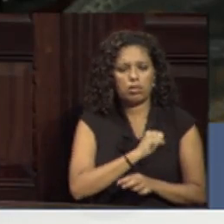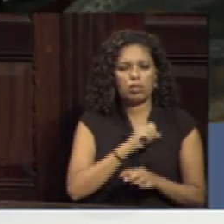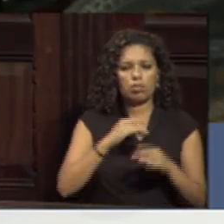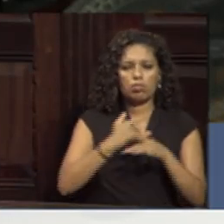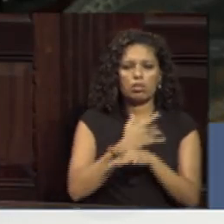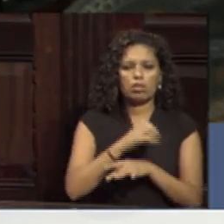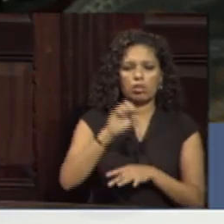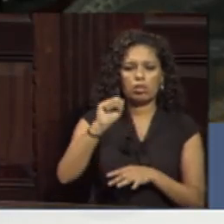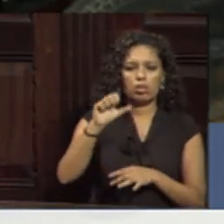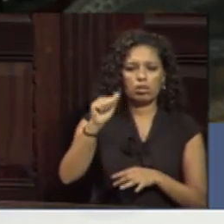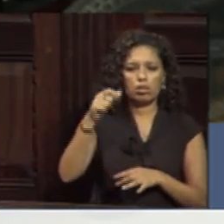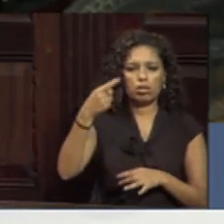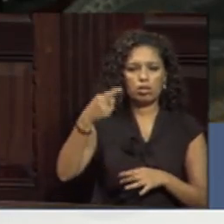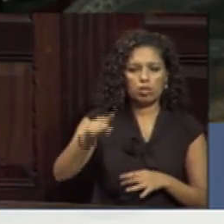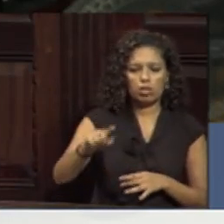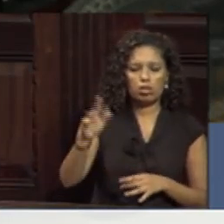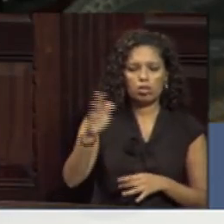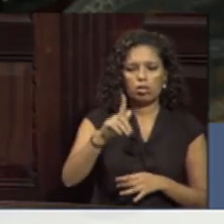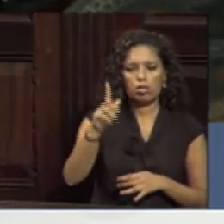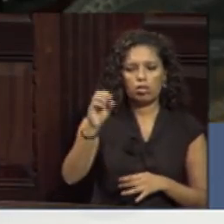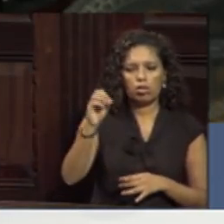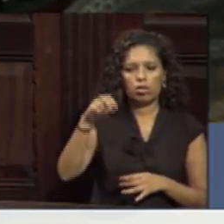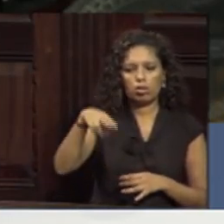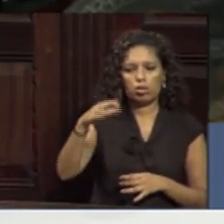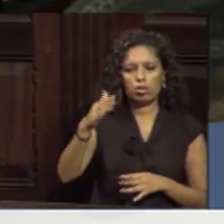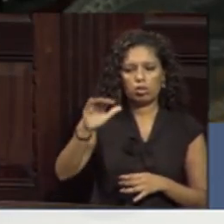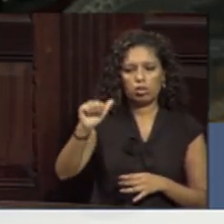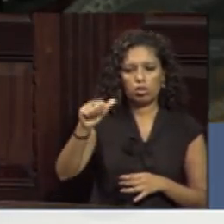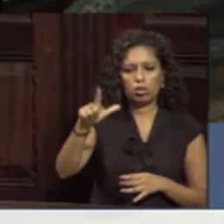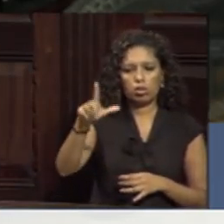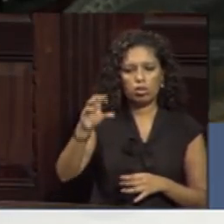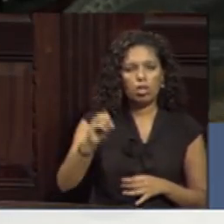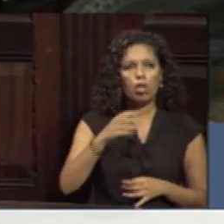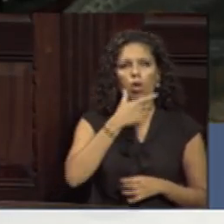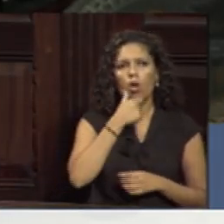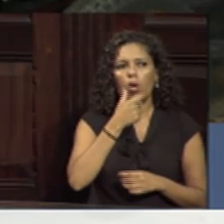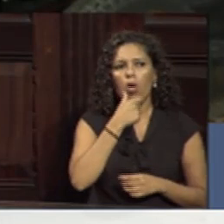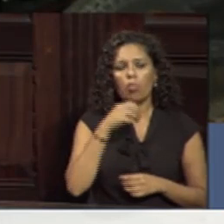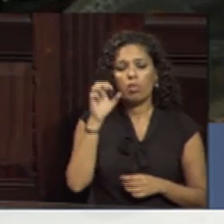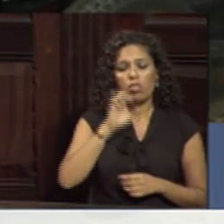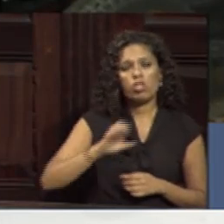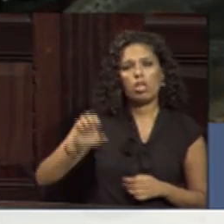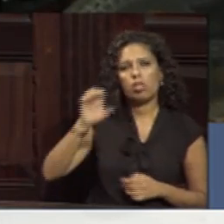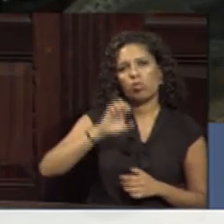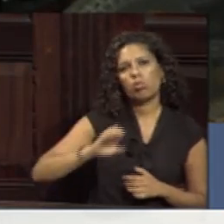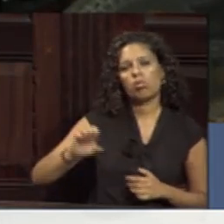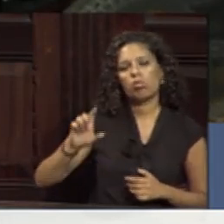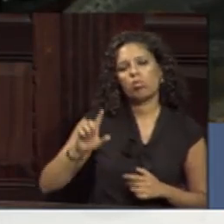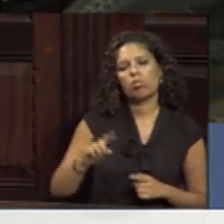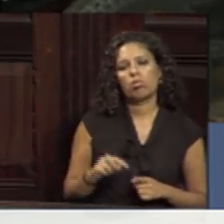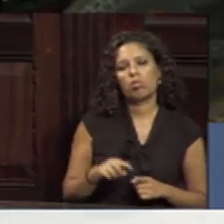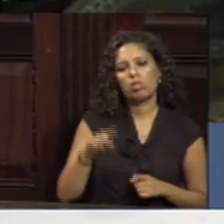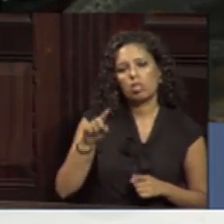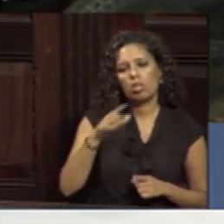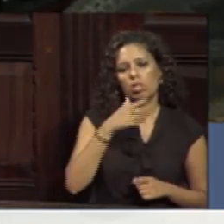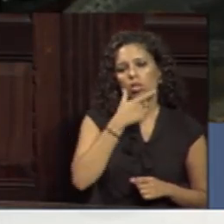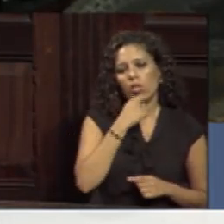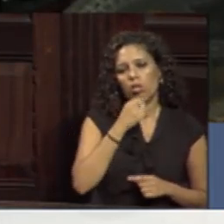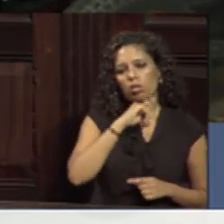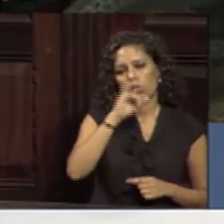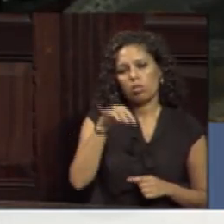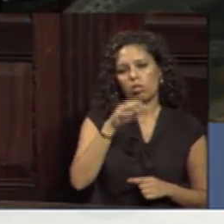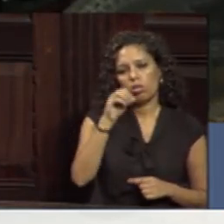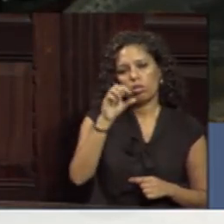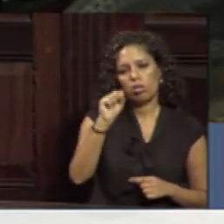CD evangélico gravado naquela igreja. E o Josias é um grande amigo, foi um grande